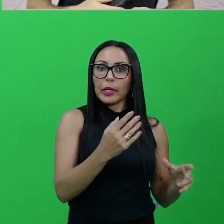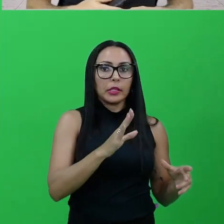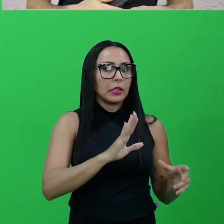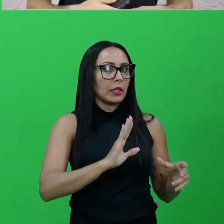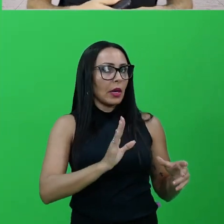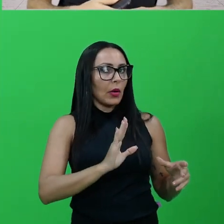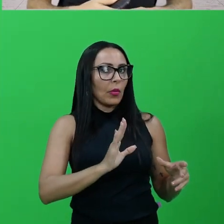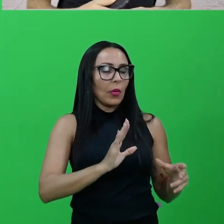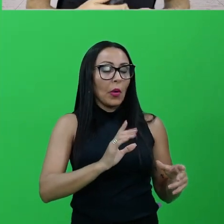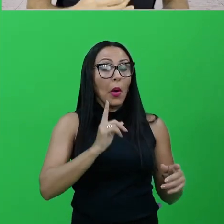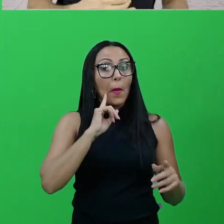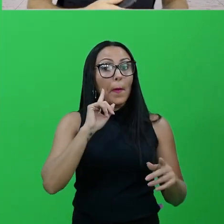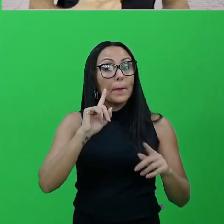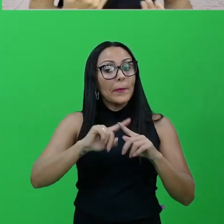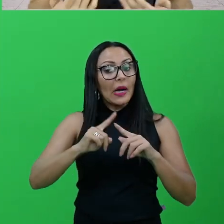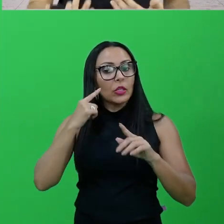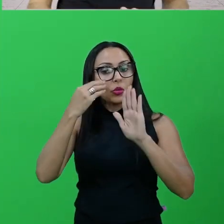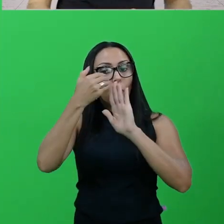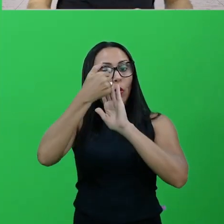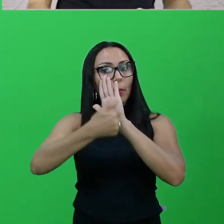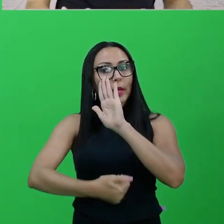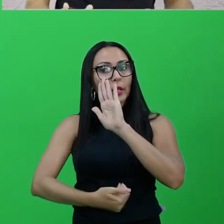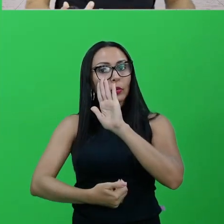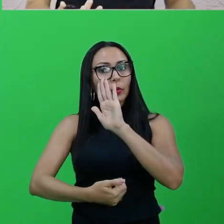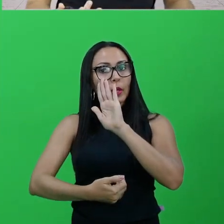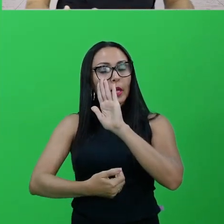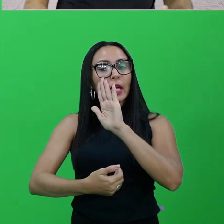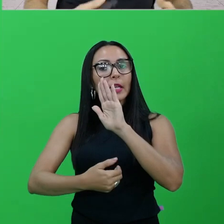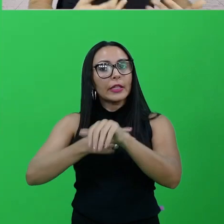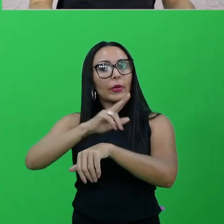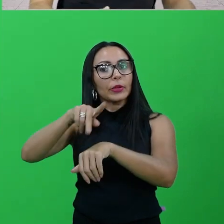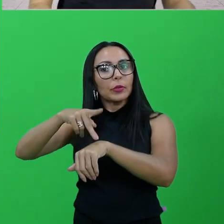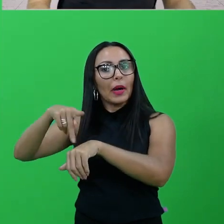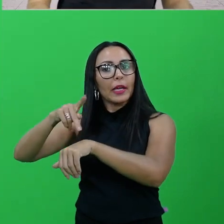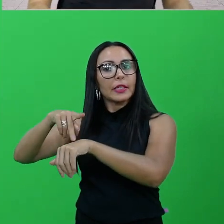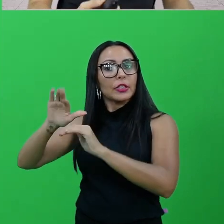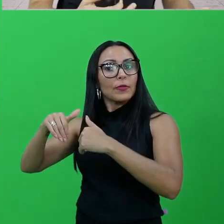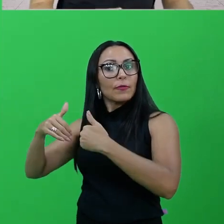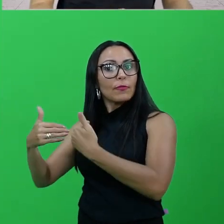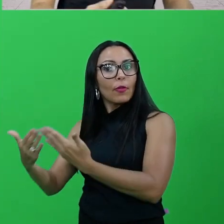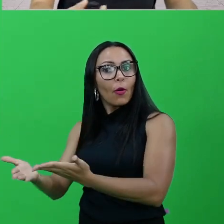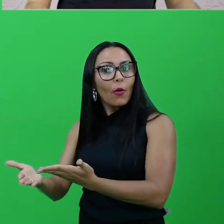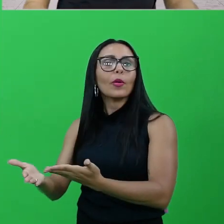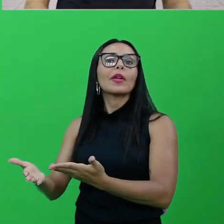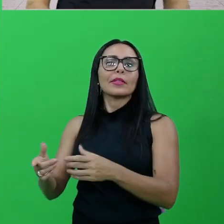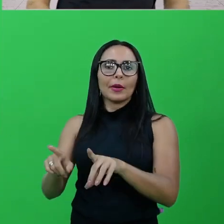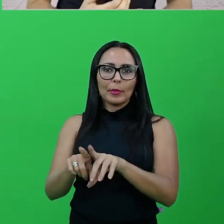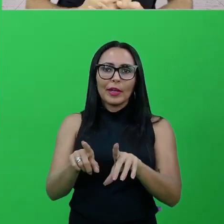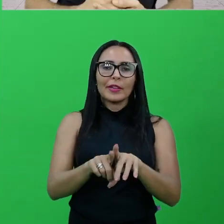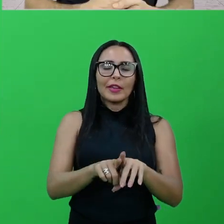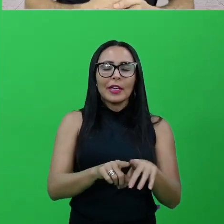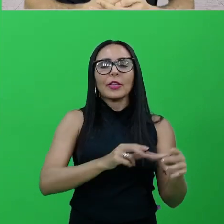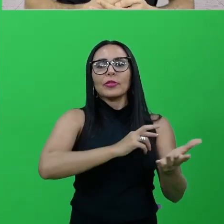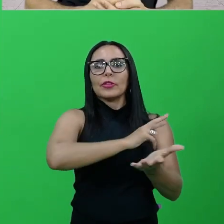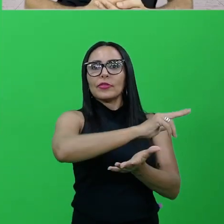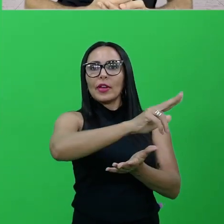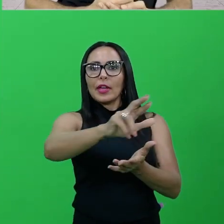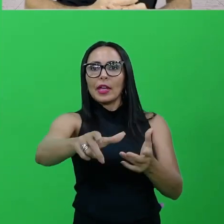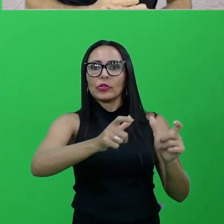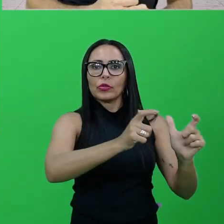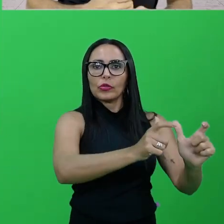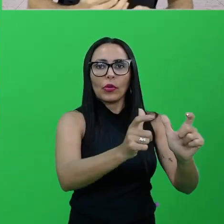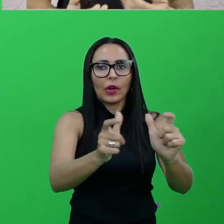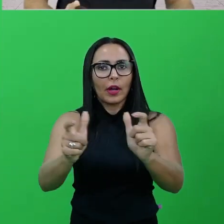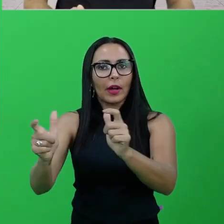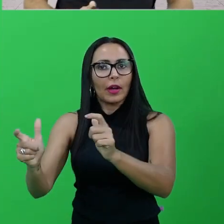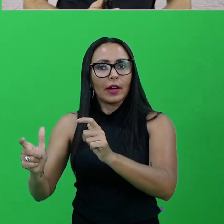aí com um documento que é uma referência internacional e que pode ser aplicada em diversos locais, claro,